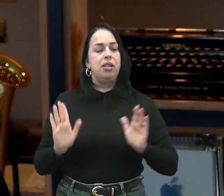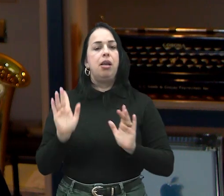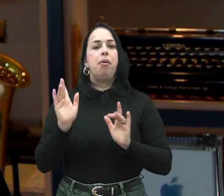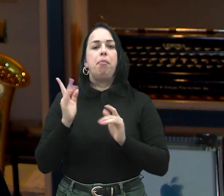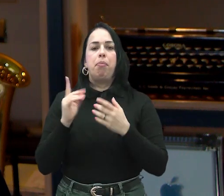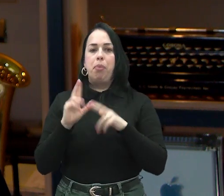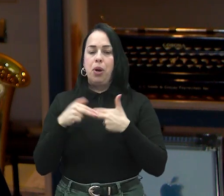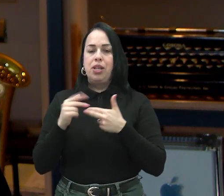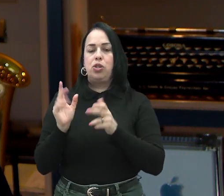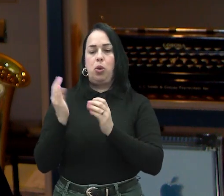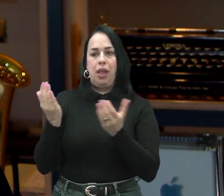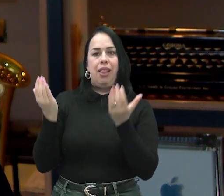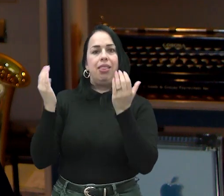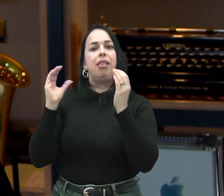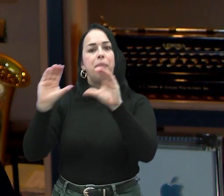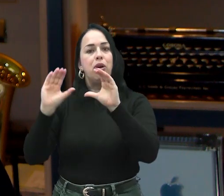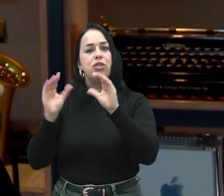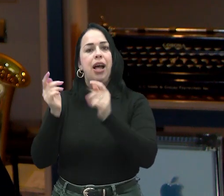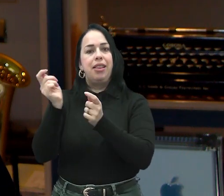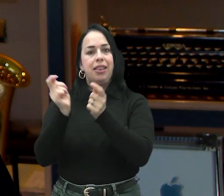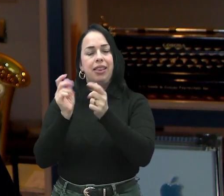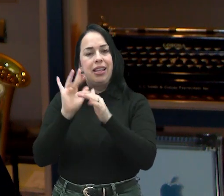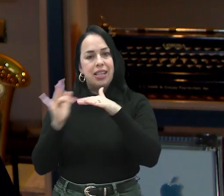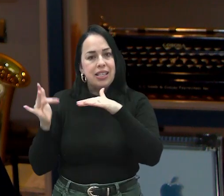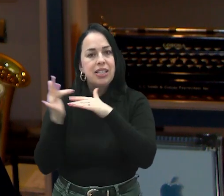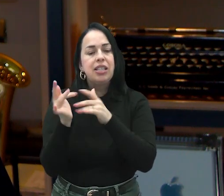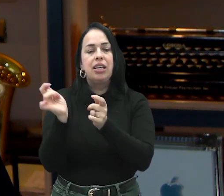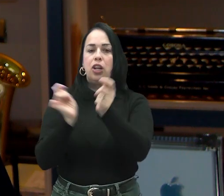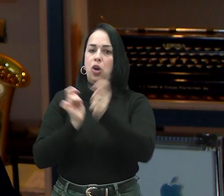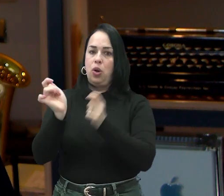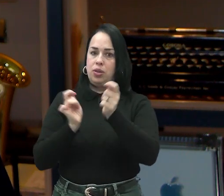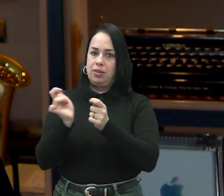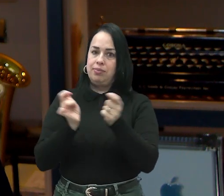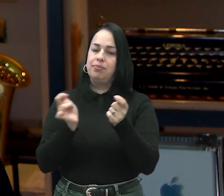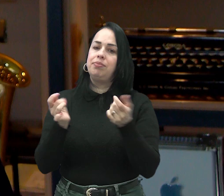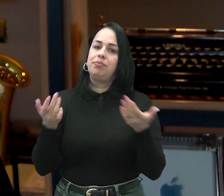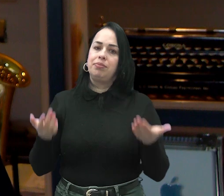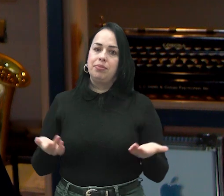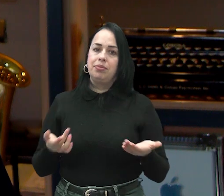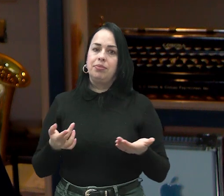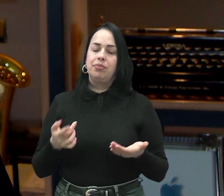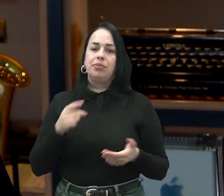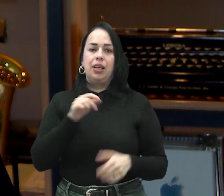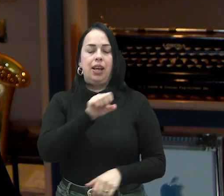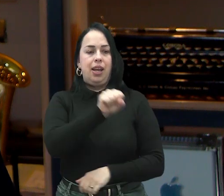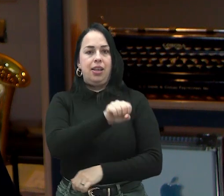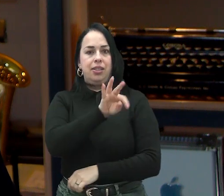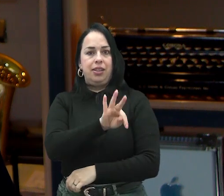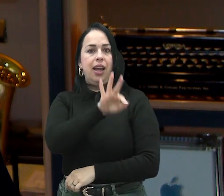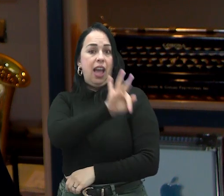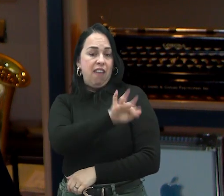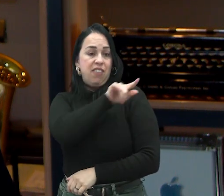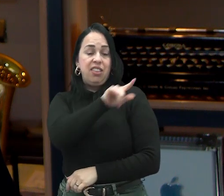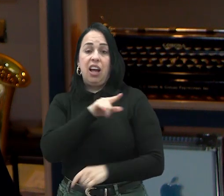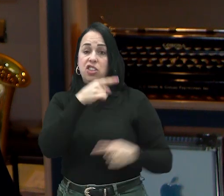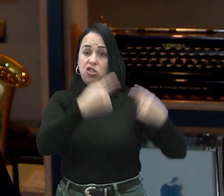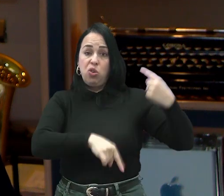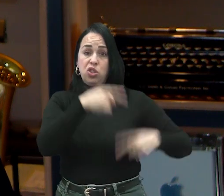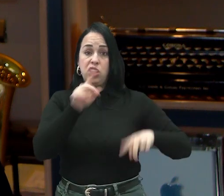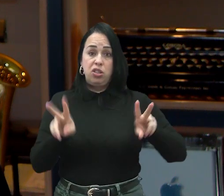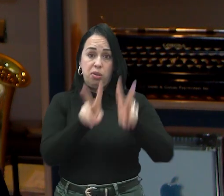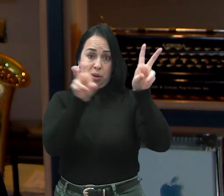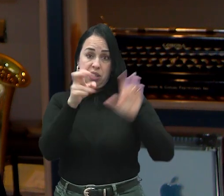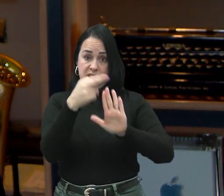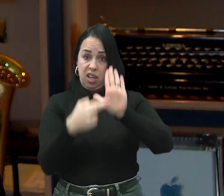Então o controle sobre as redes ou sobre a internet é o que está em discussão agora, inclusive lá no STF.